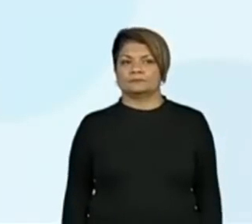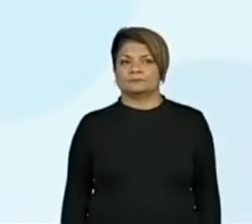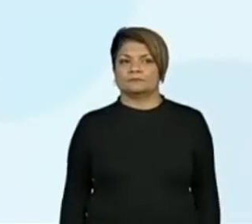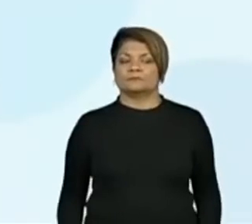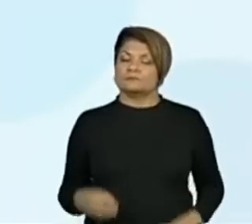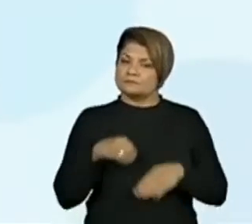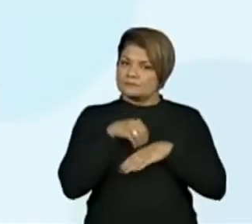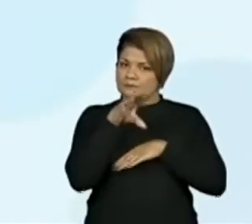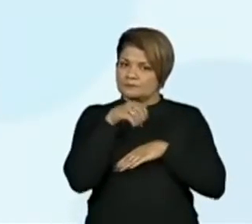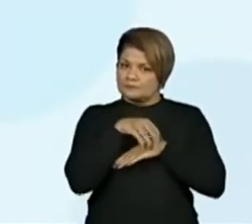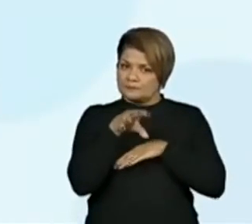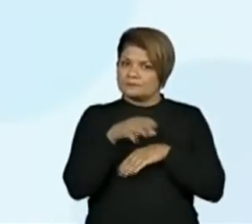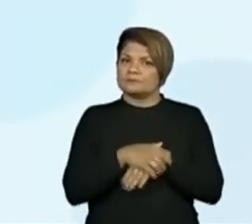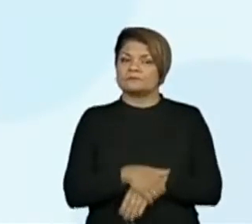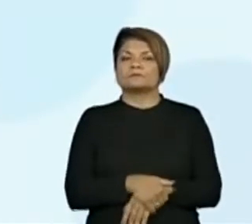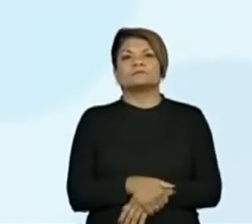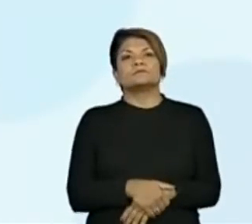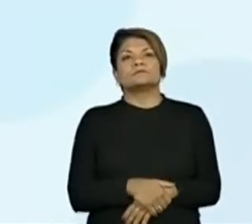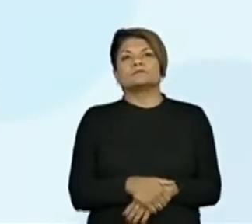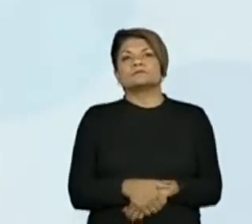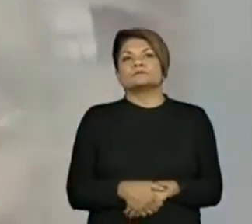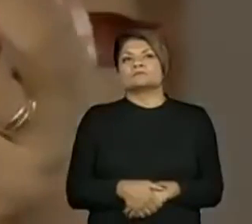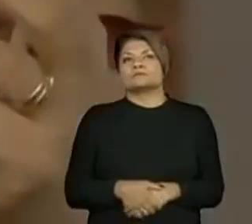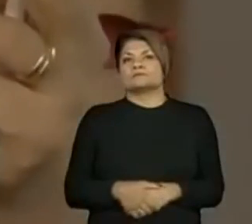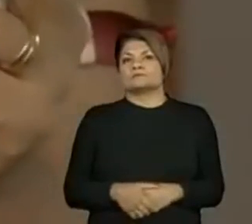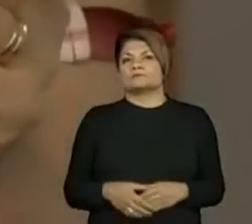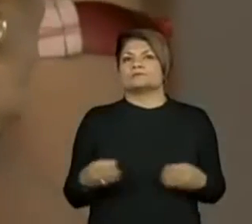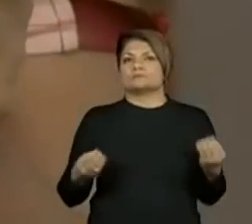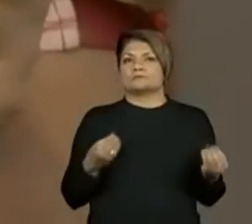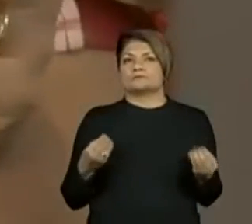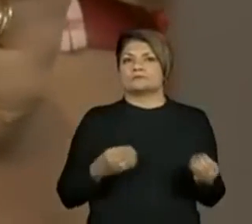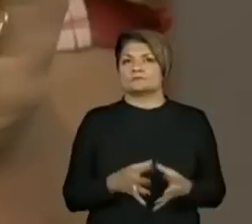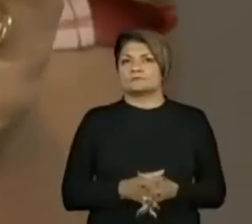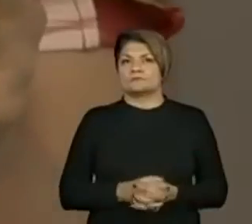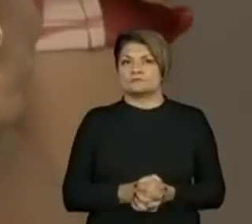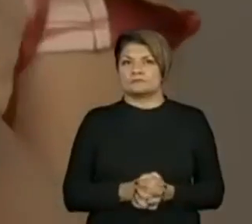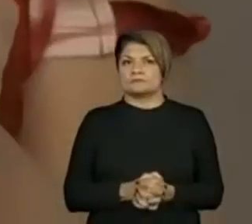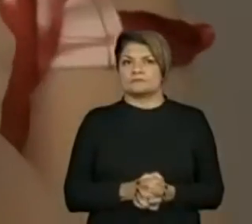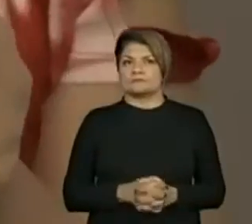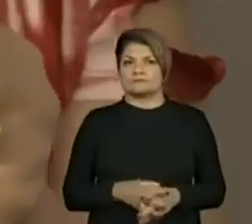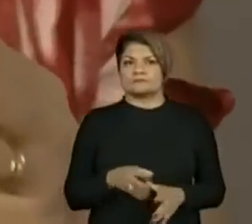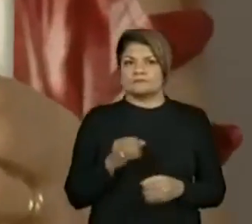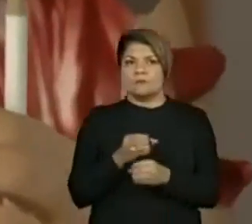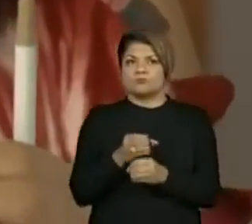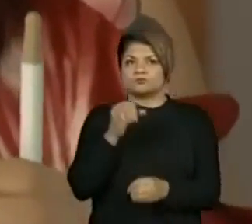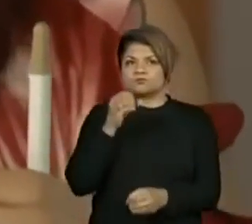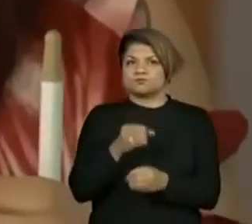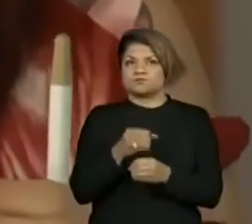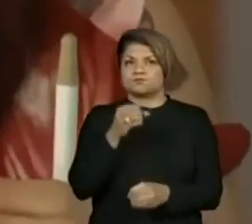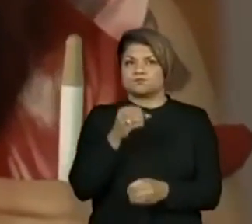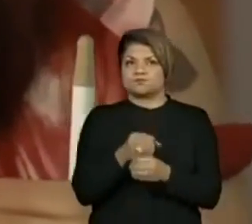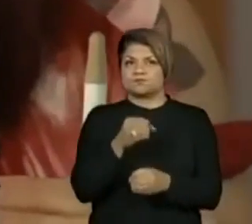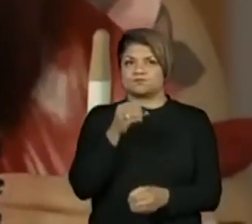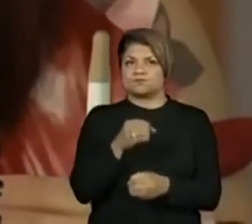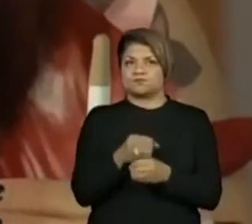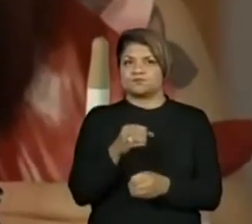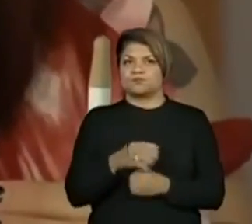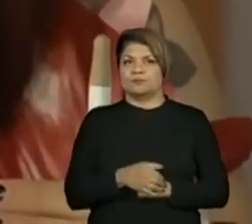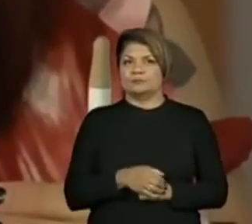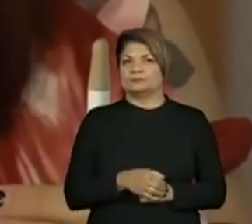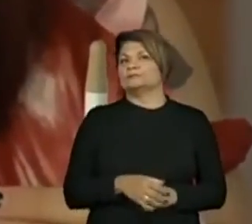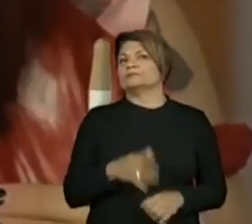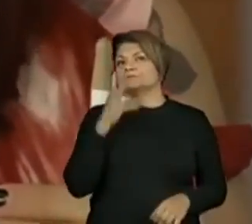dar dicas do que tem, de como é um cilindro. Olha lá o cilindro, será que tem? Ele parece